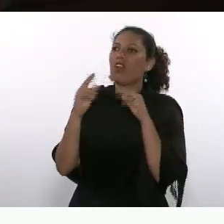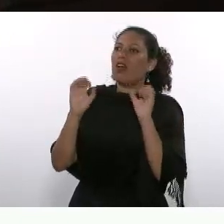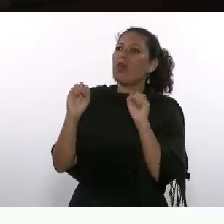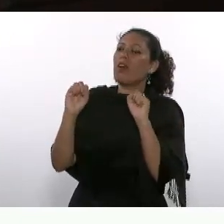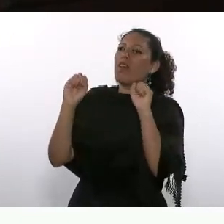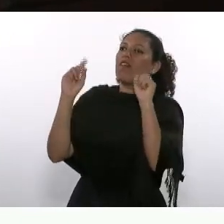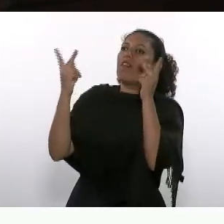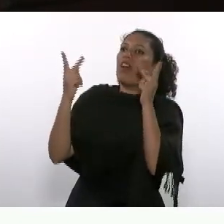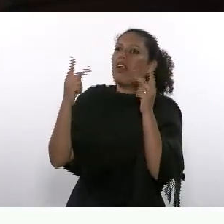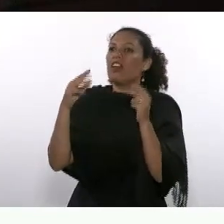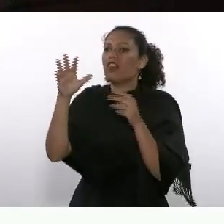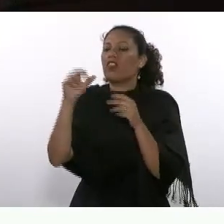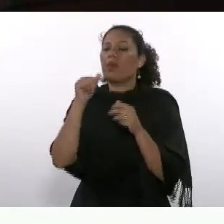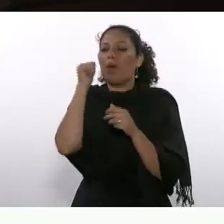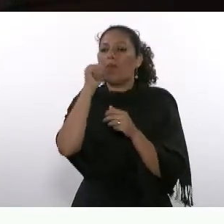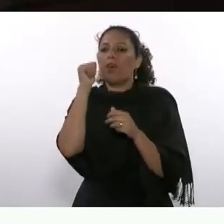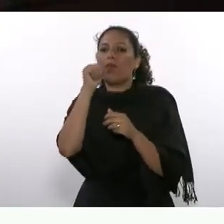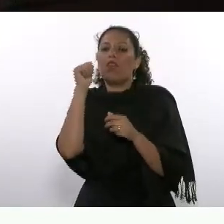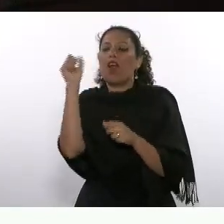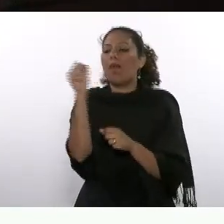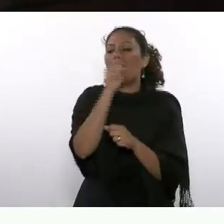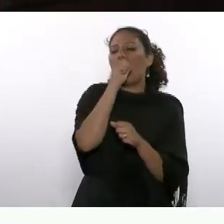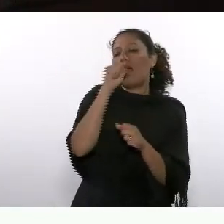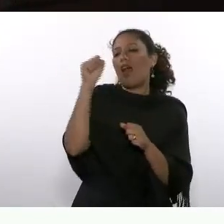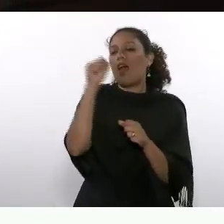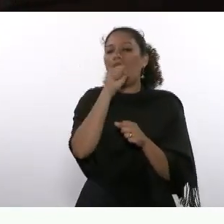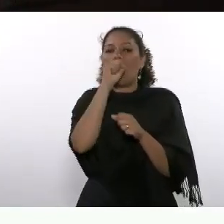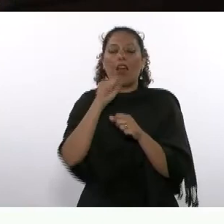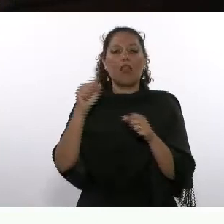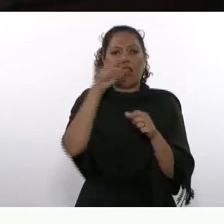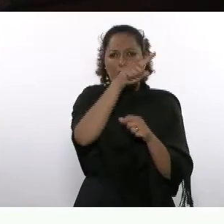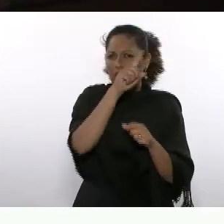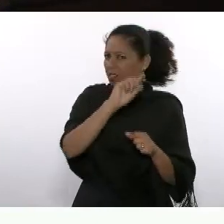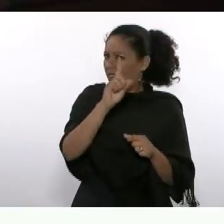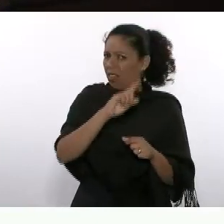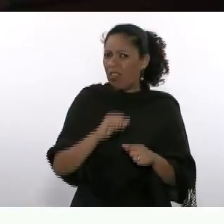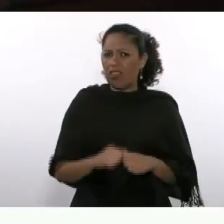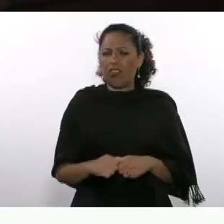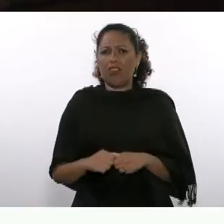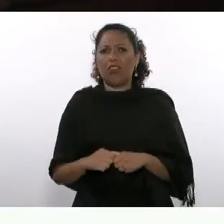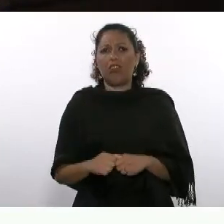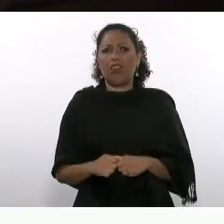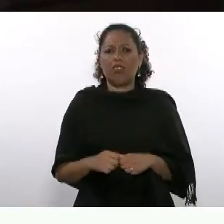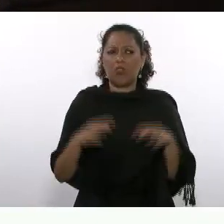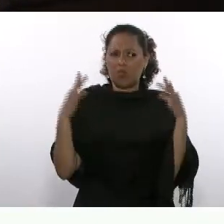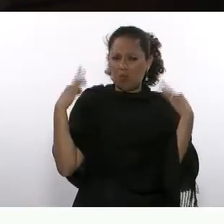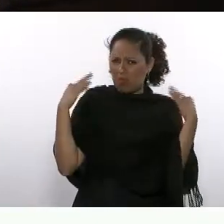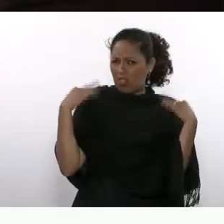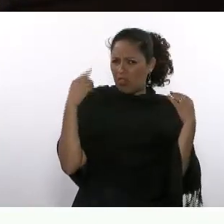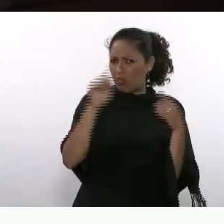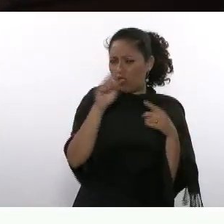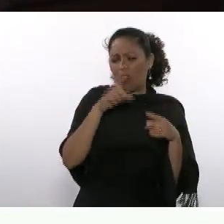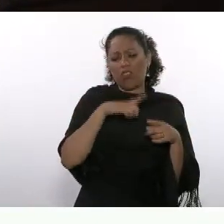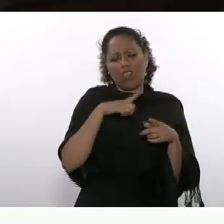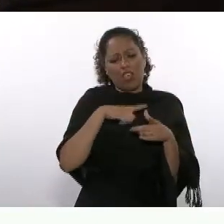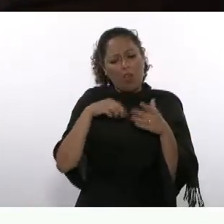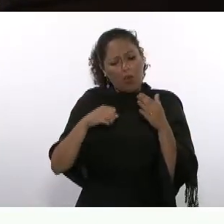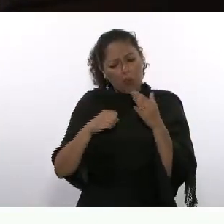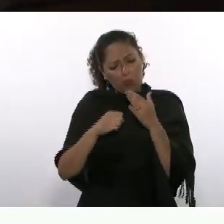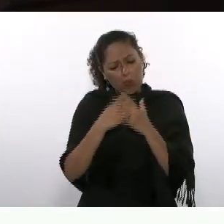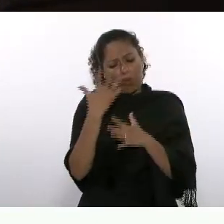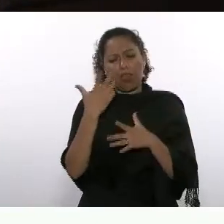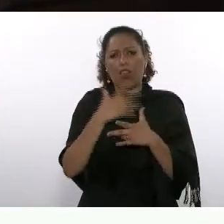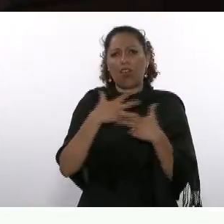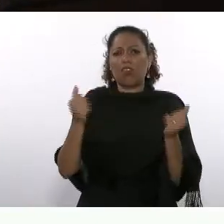vamos trazer uma cantora estrangeira, vamos colocar lá dentro, vamos encher. Não necessariamente isso é turismo, existe N formas de se fazer, eu